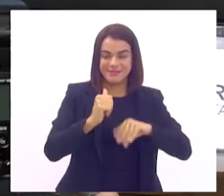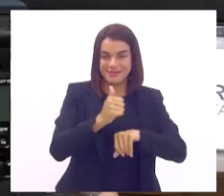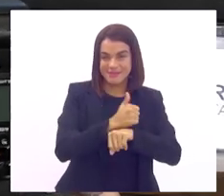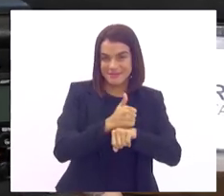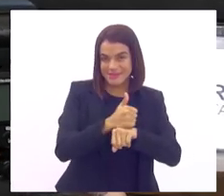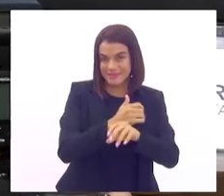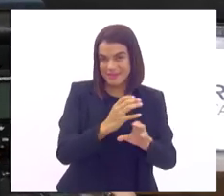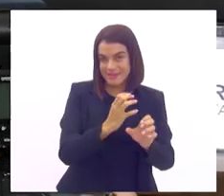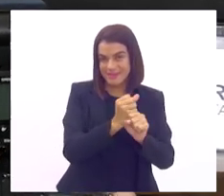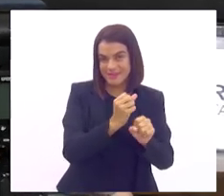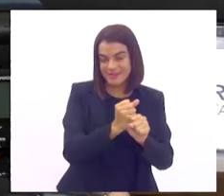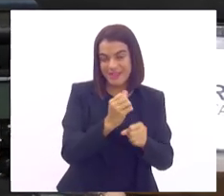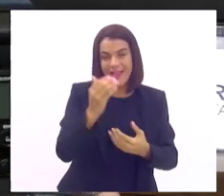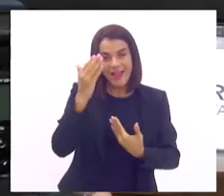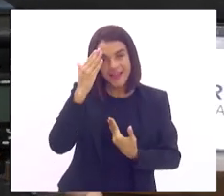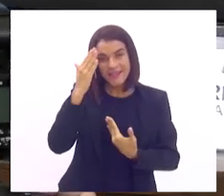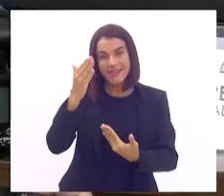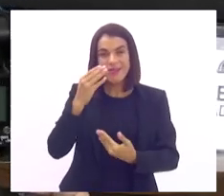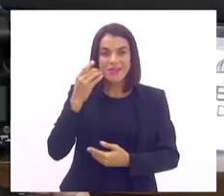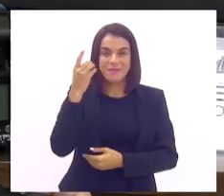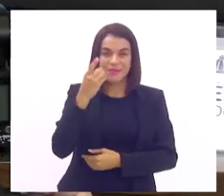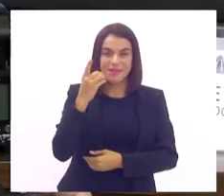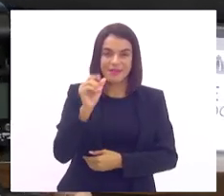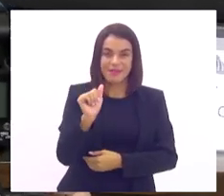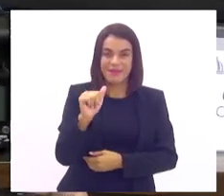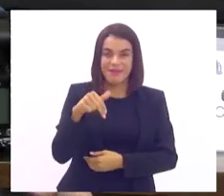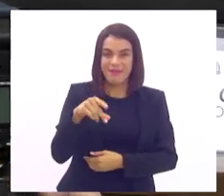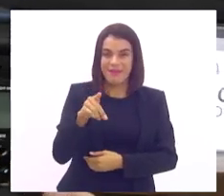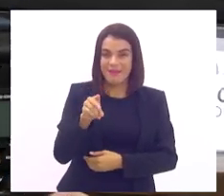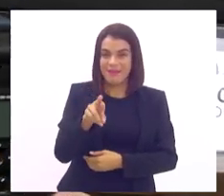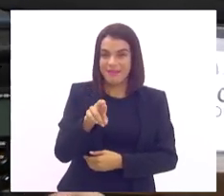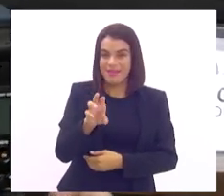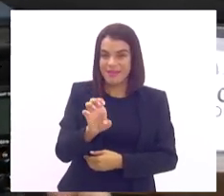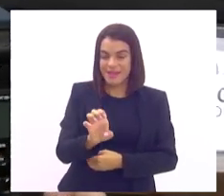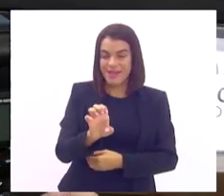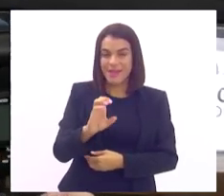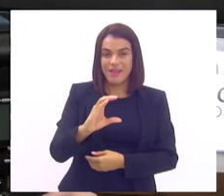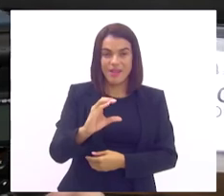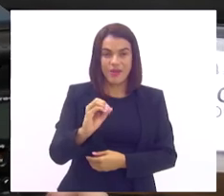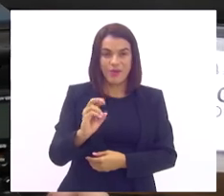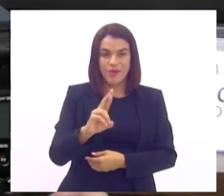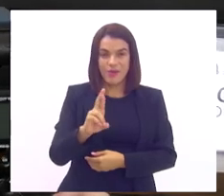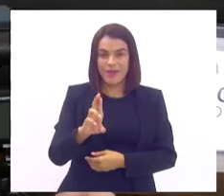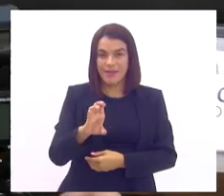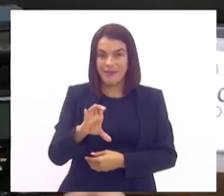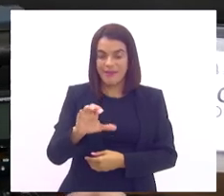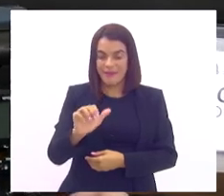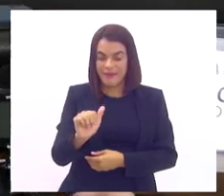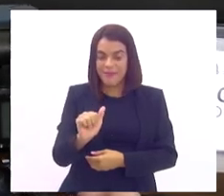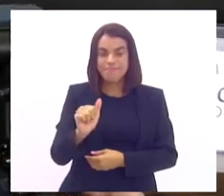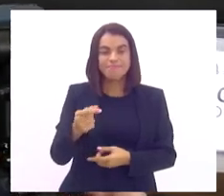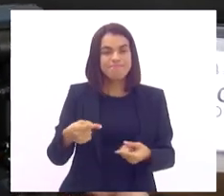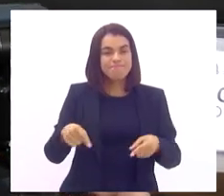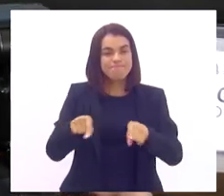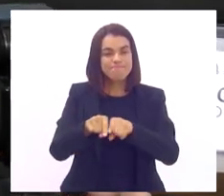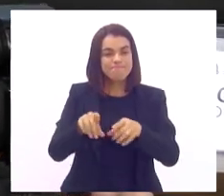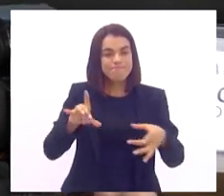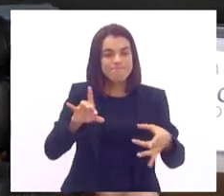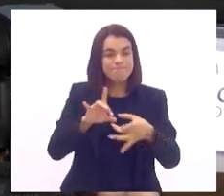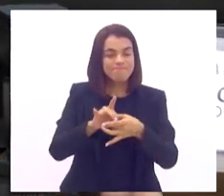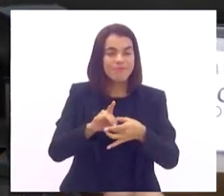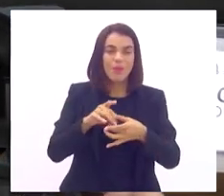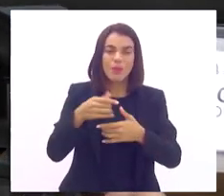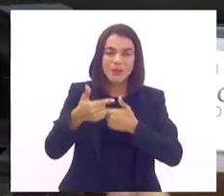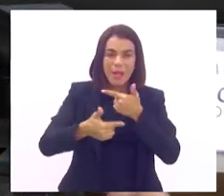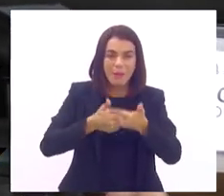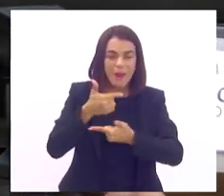Agradecer ao deputado André Correia por toda a parceria e todo o caminho